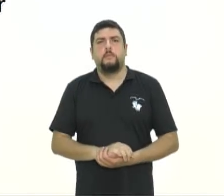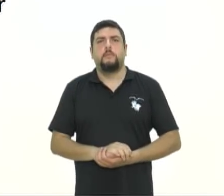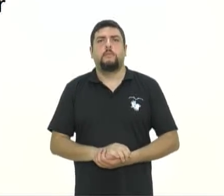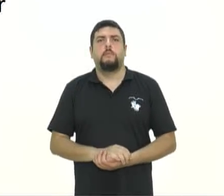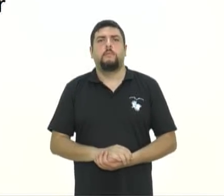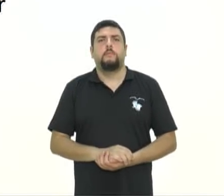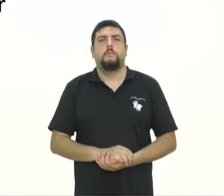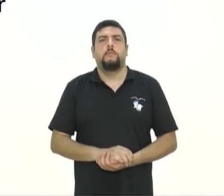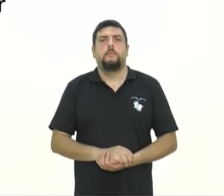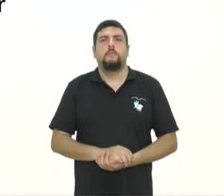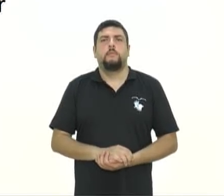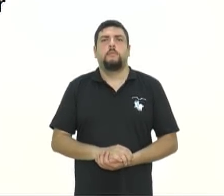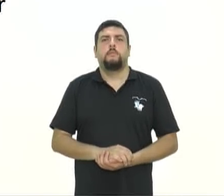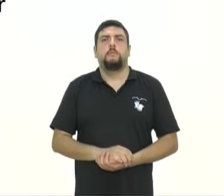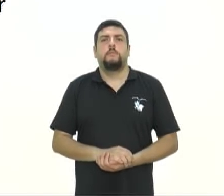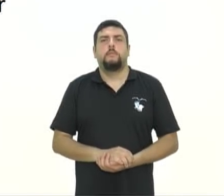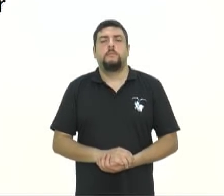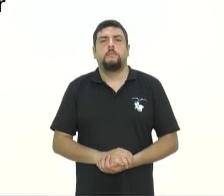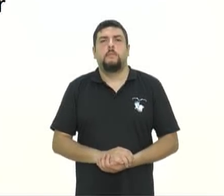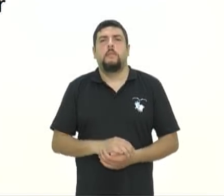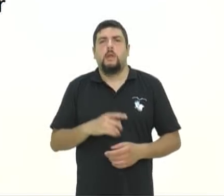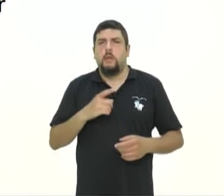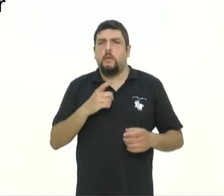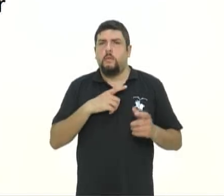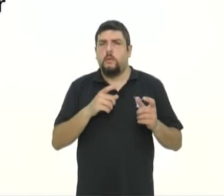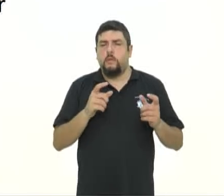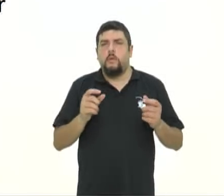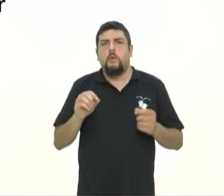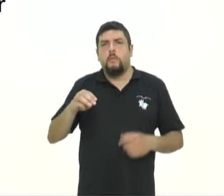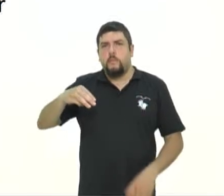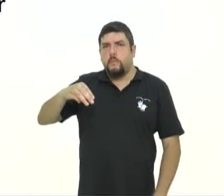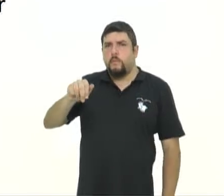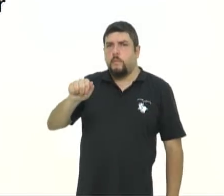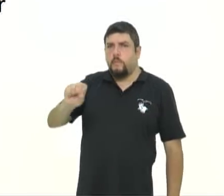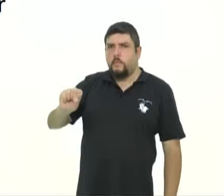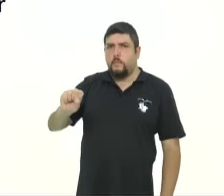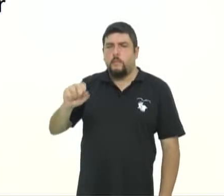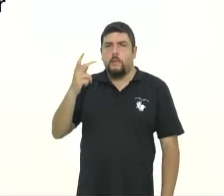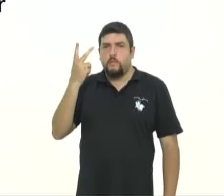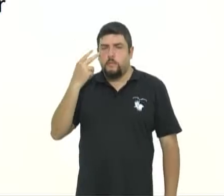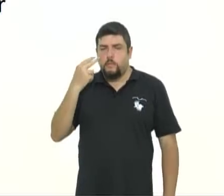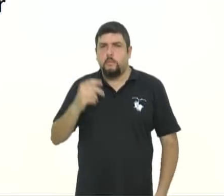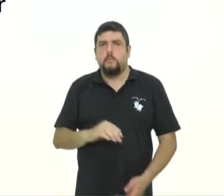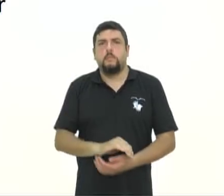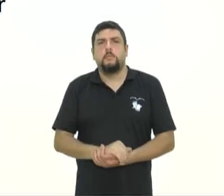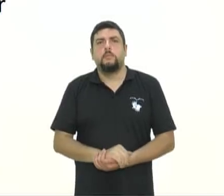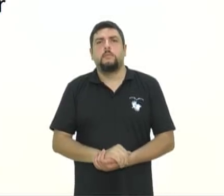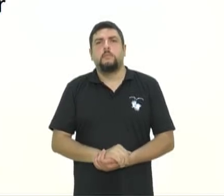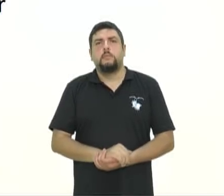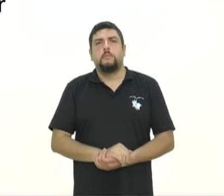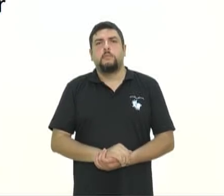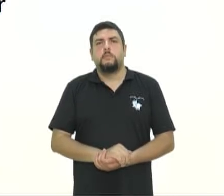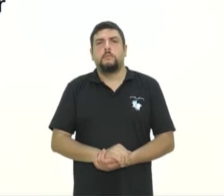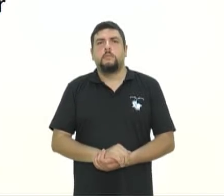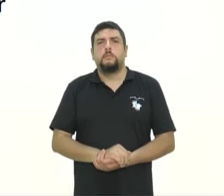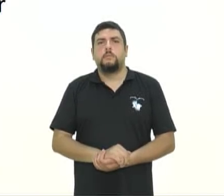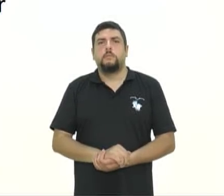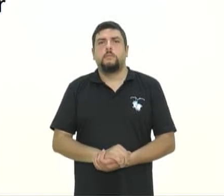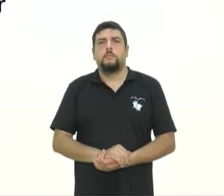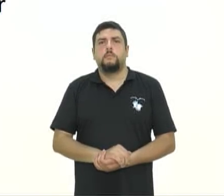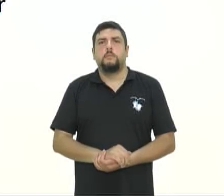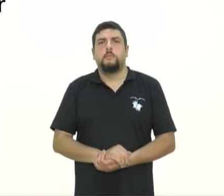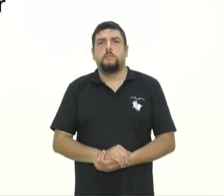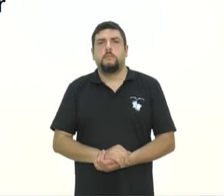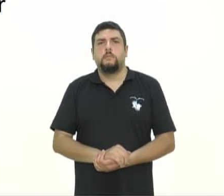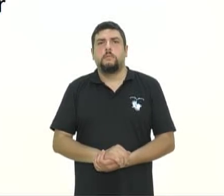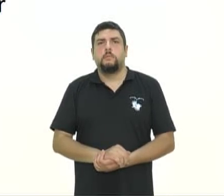Zeus. Né? Então, vocês têm ali uma contrariedade sem o i, o mas. Né? Na letra D, a cronologia trata fatos que aconteceram ao longo dos